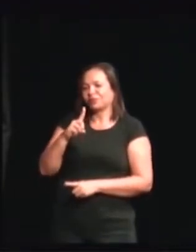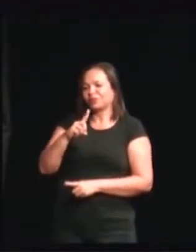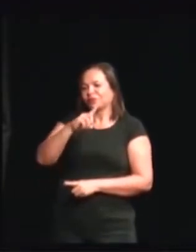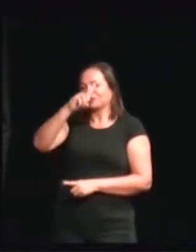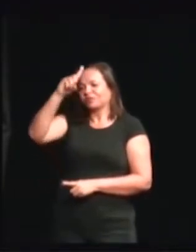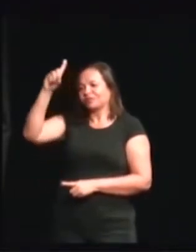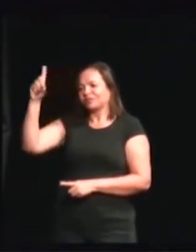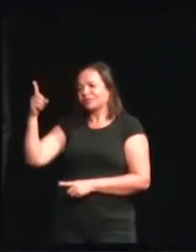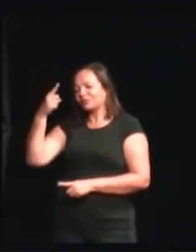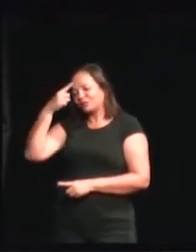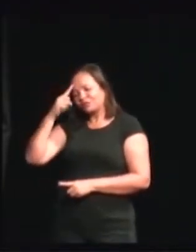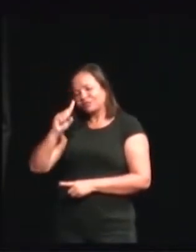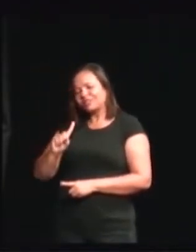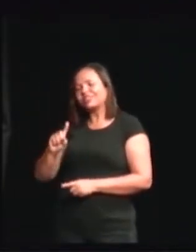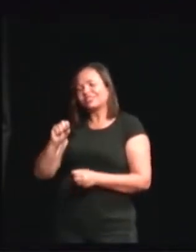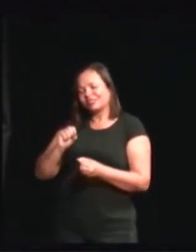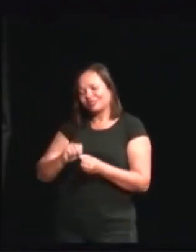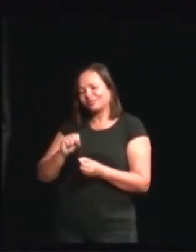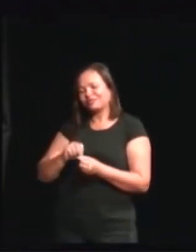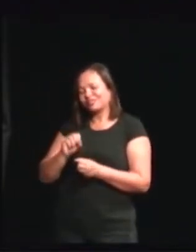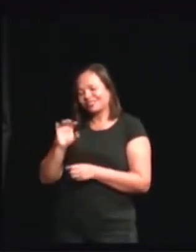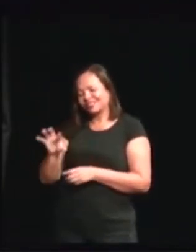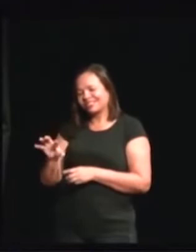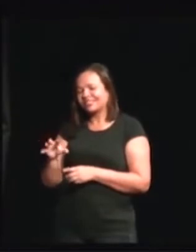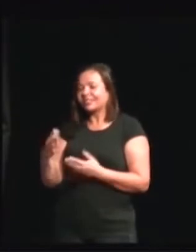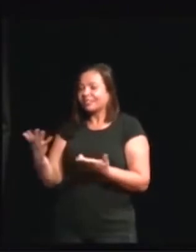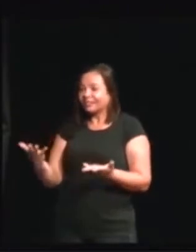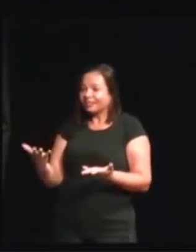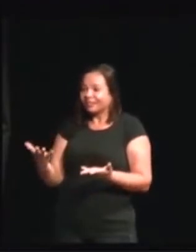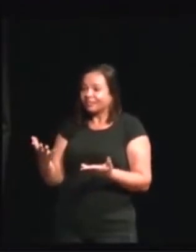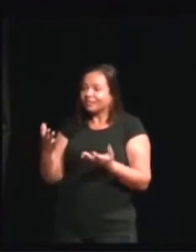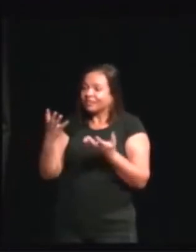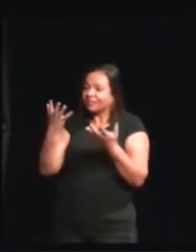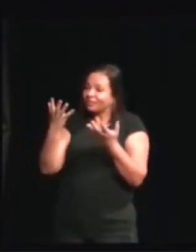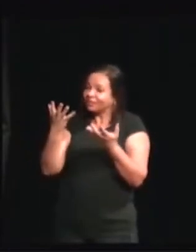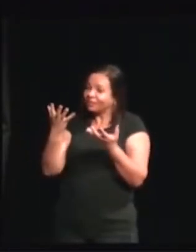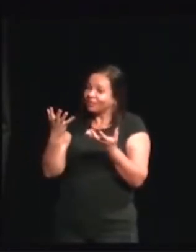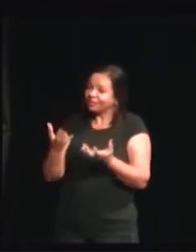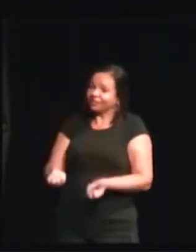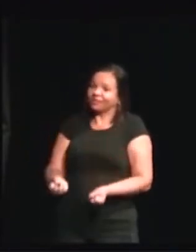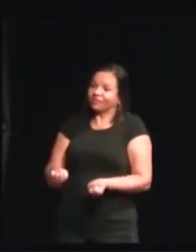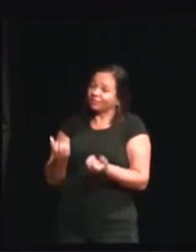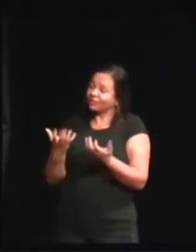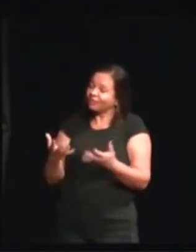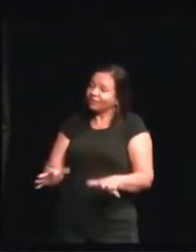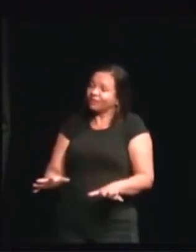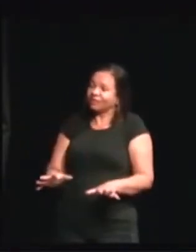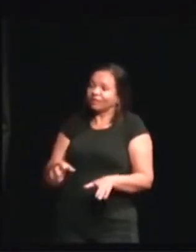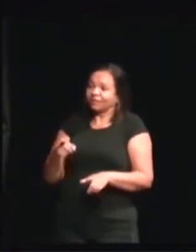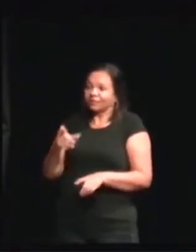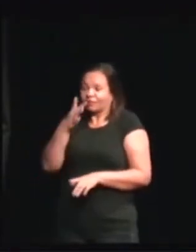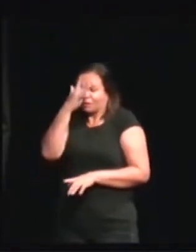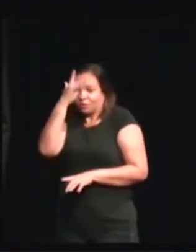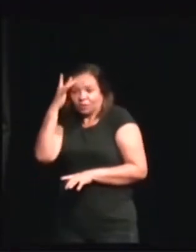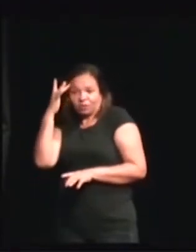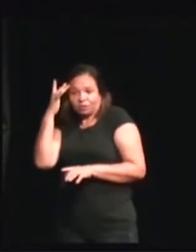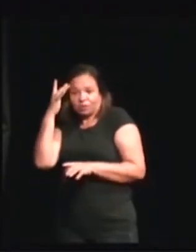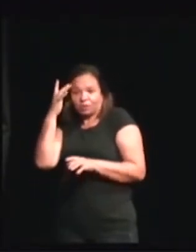Obviamente que enquanto você não admite que você é alguém que precisa do Evangelho, você não pode levar ele para